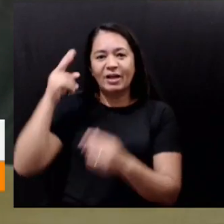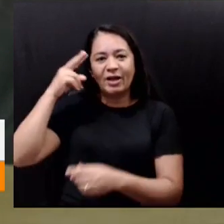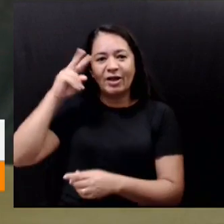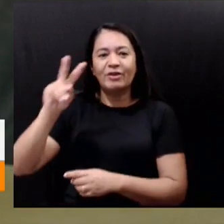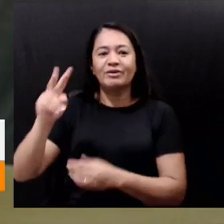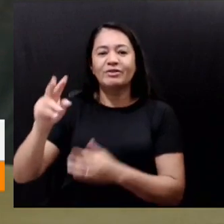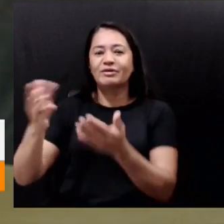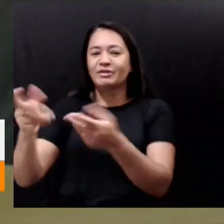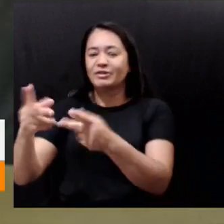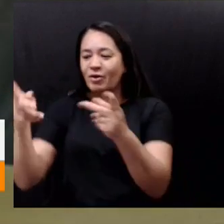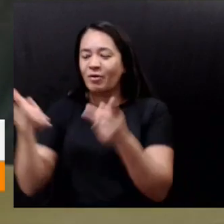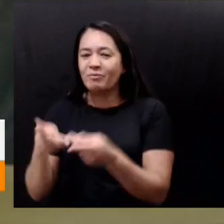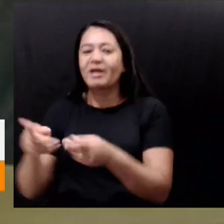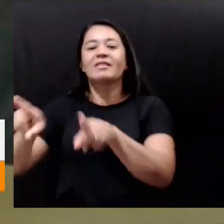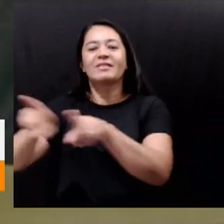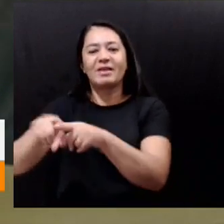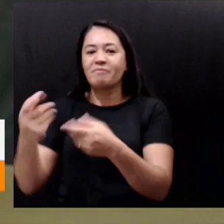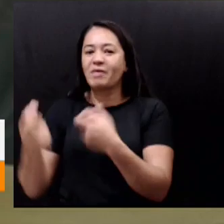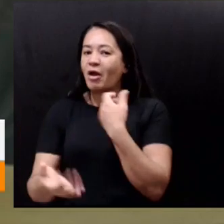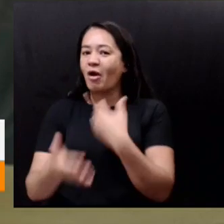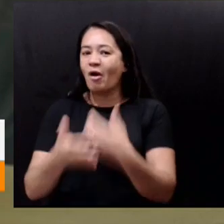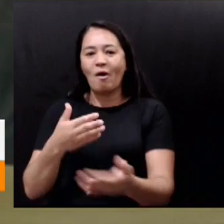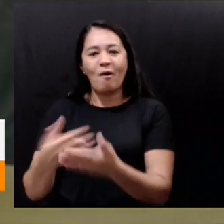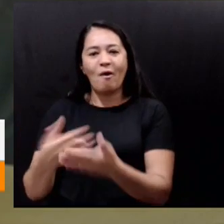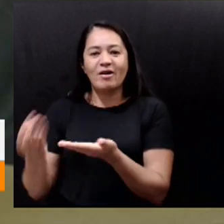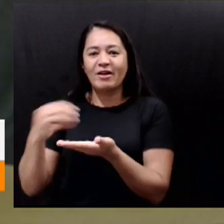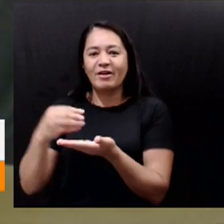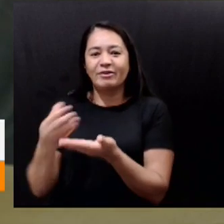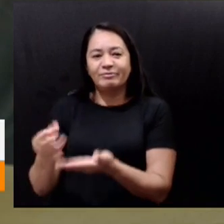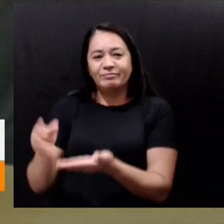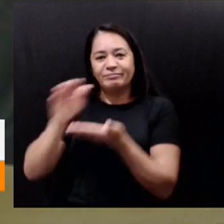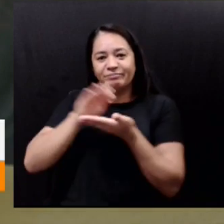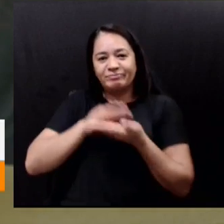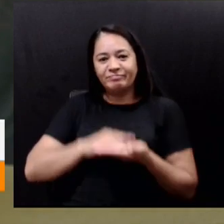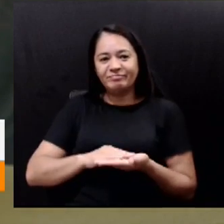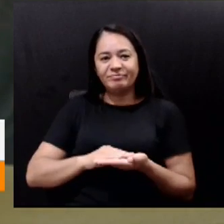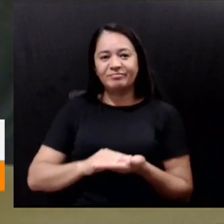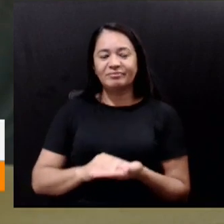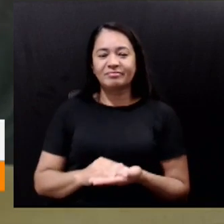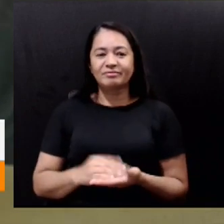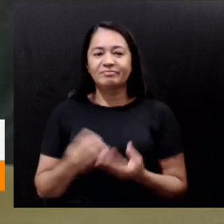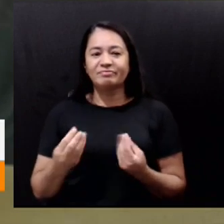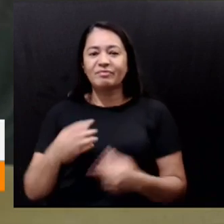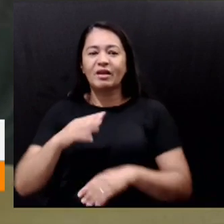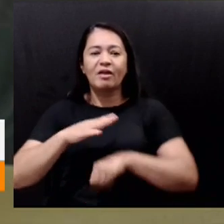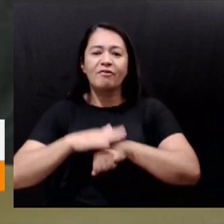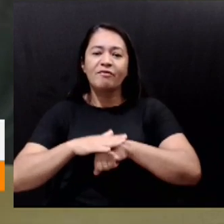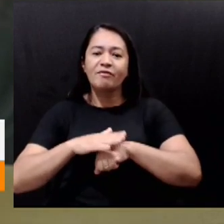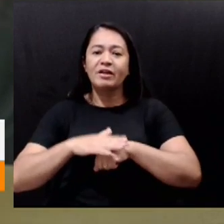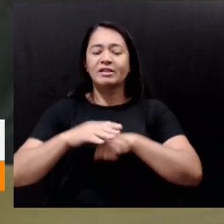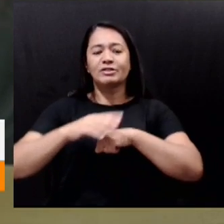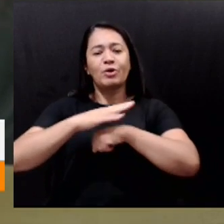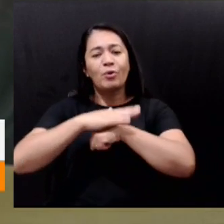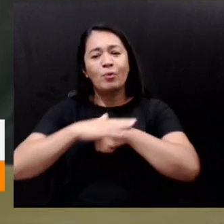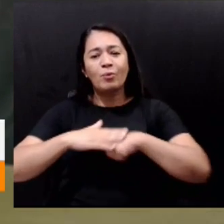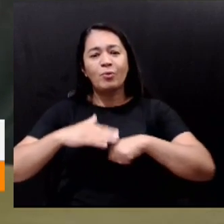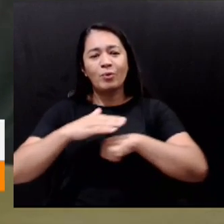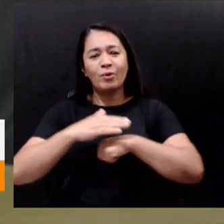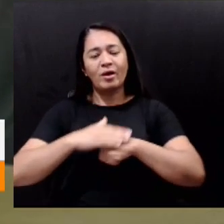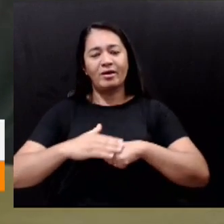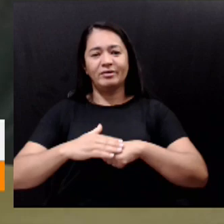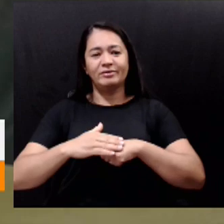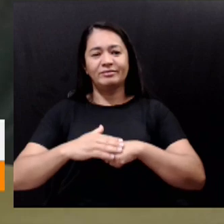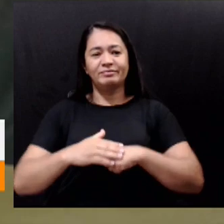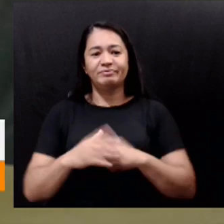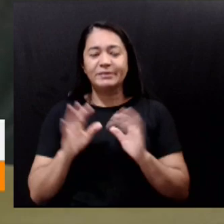também com algum presentinho, algo que foi feito com carinho para devolver. E isso era